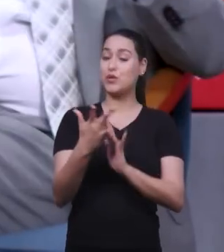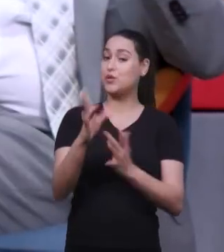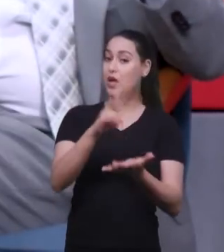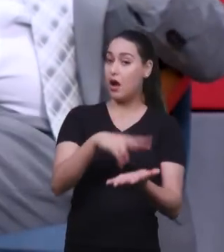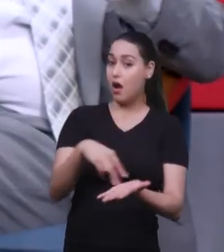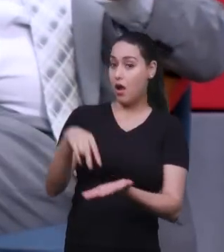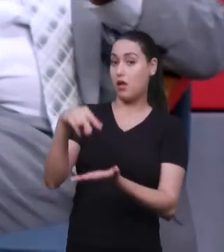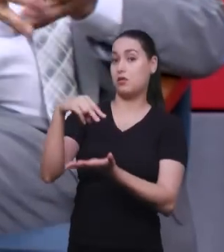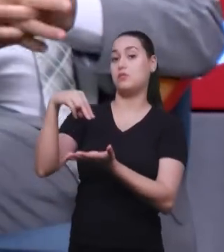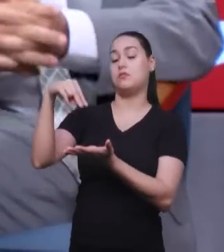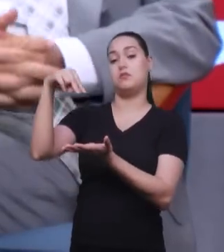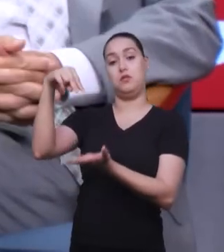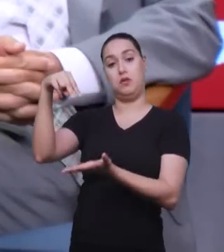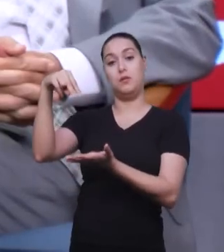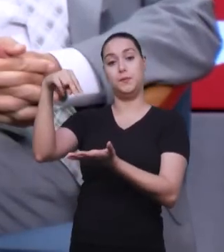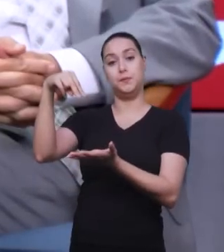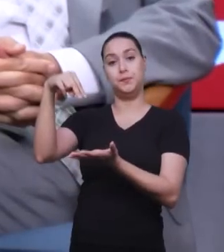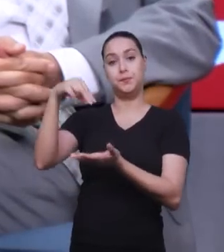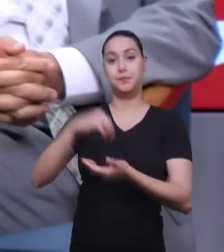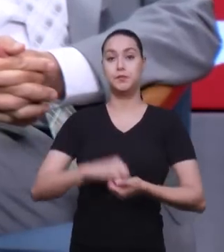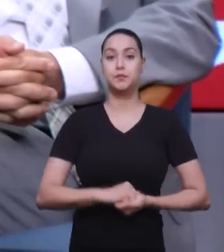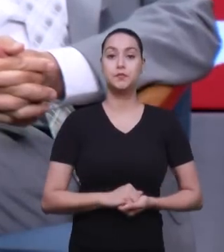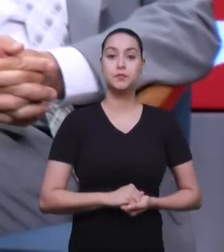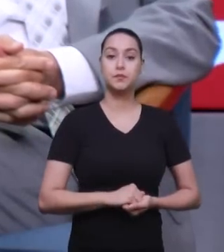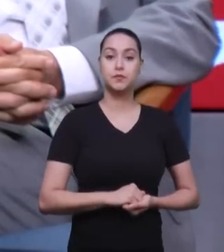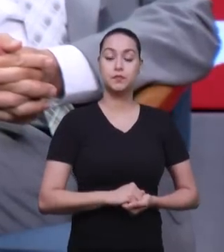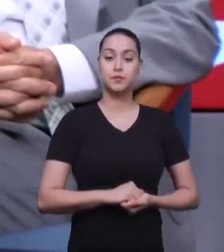que Jesus tinha ressuscitado.